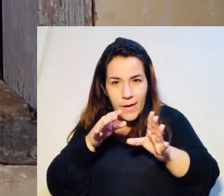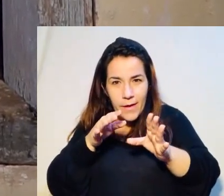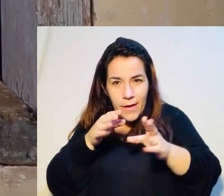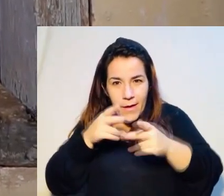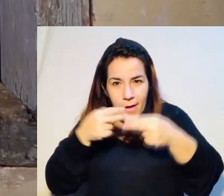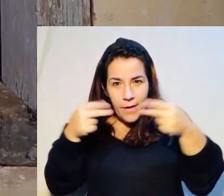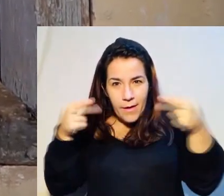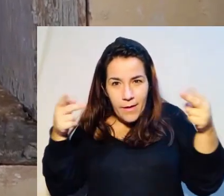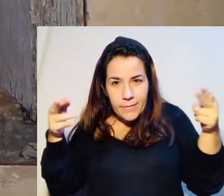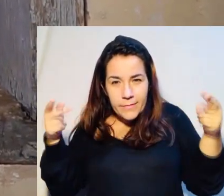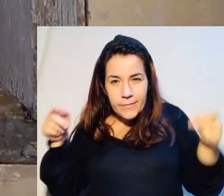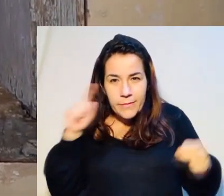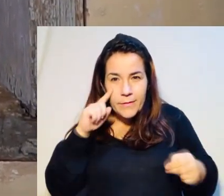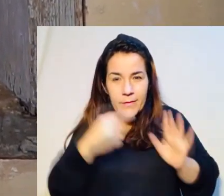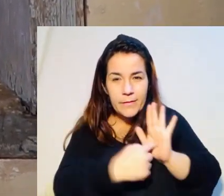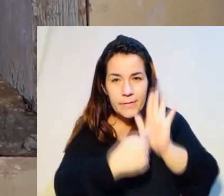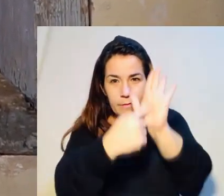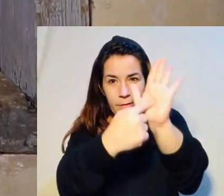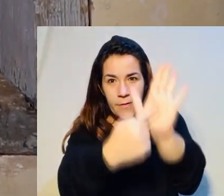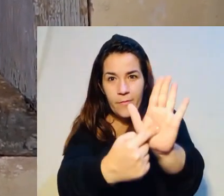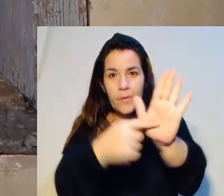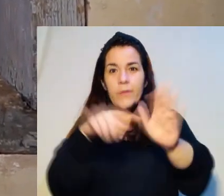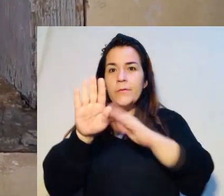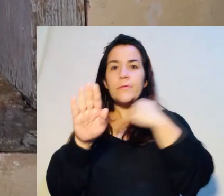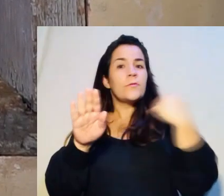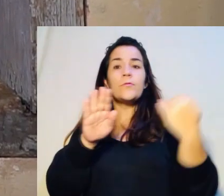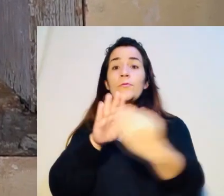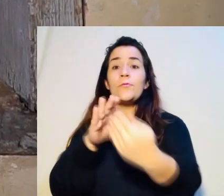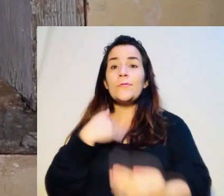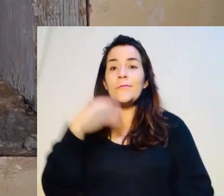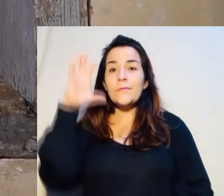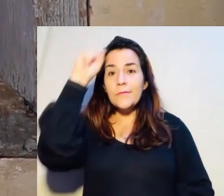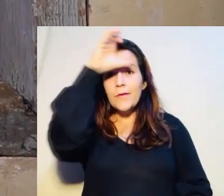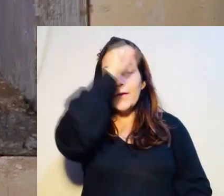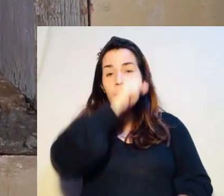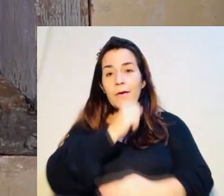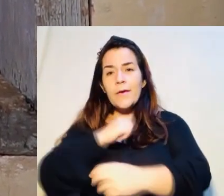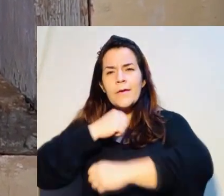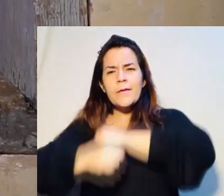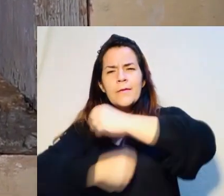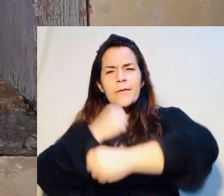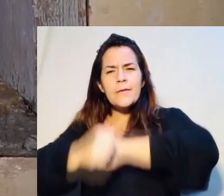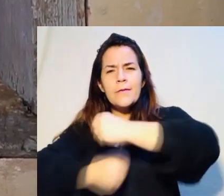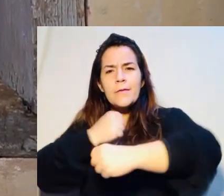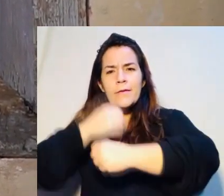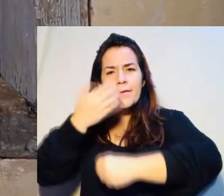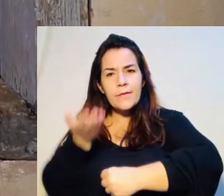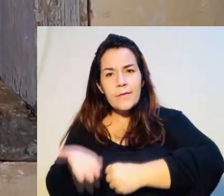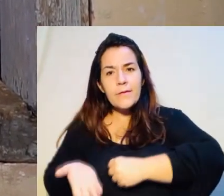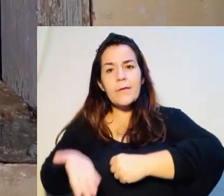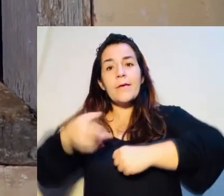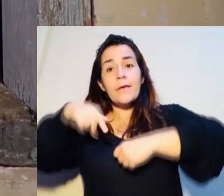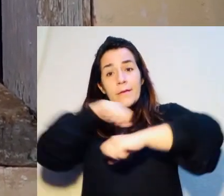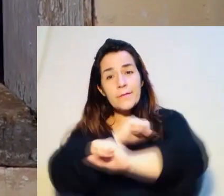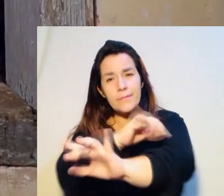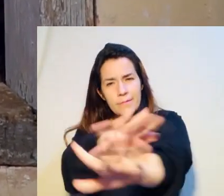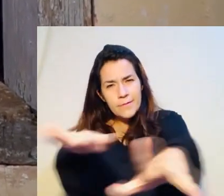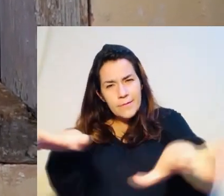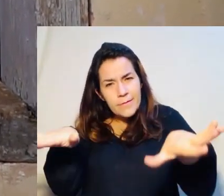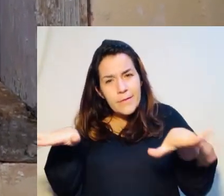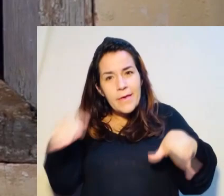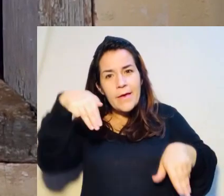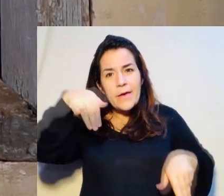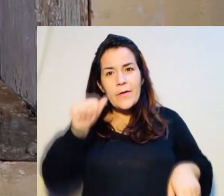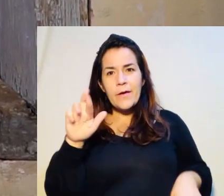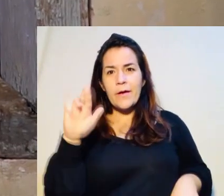preparei alguns preparos para vocês de tudo que eu aprendi nesses anos de terreiro, aqui neste